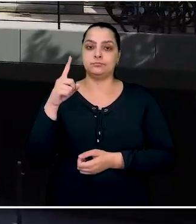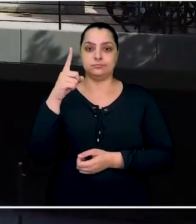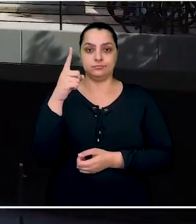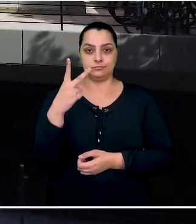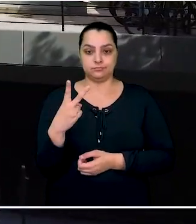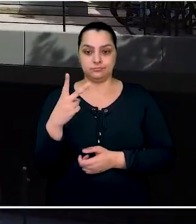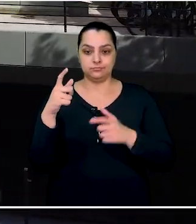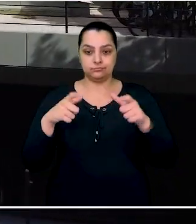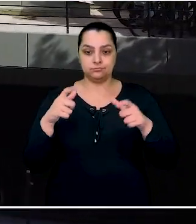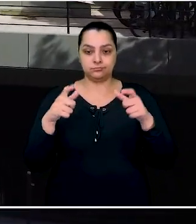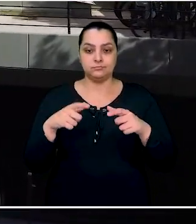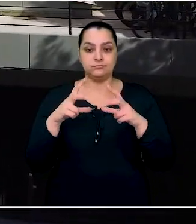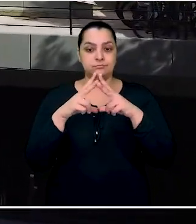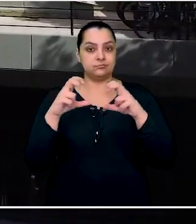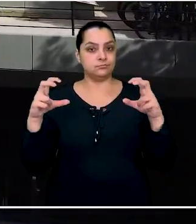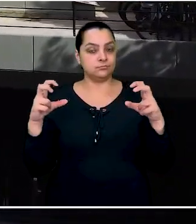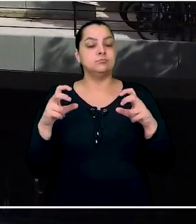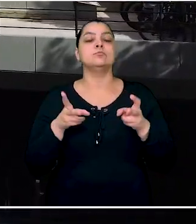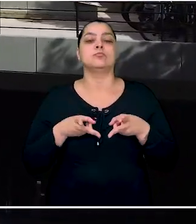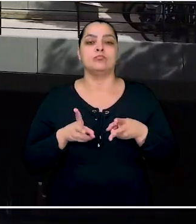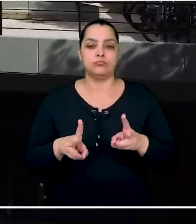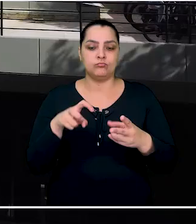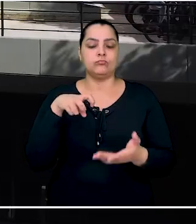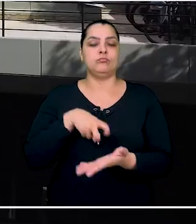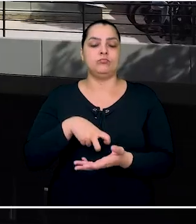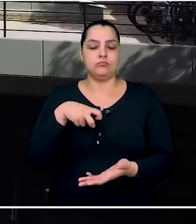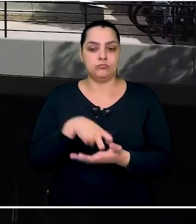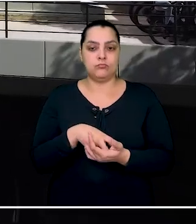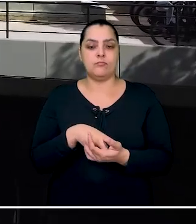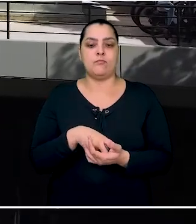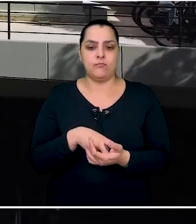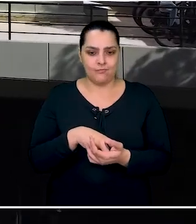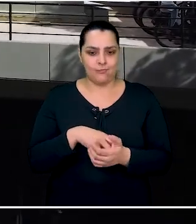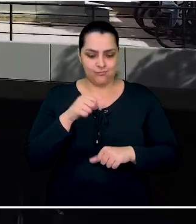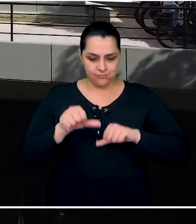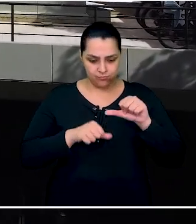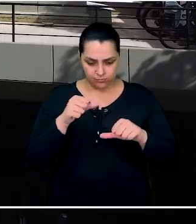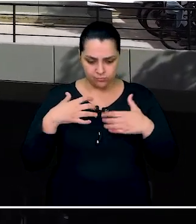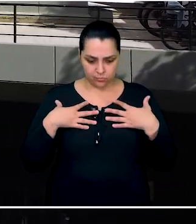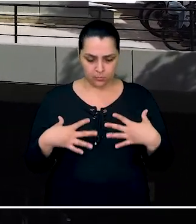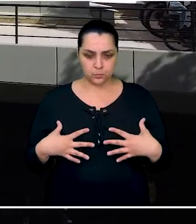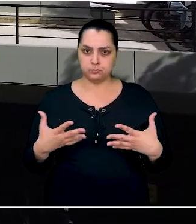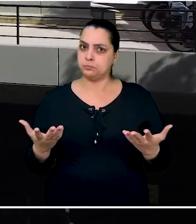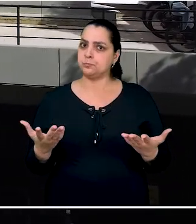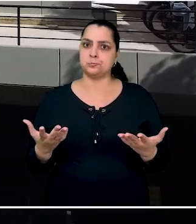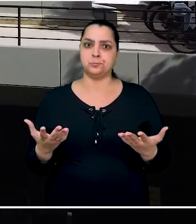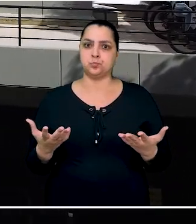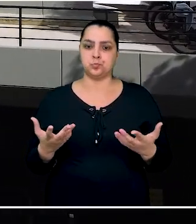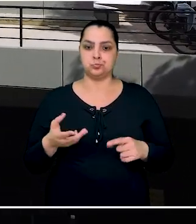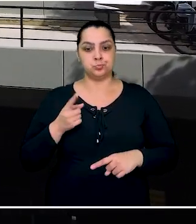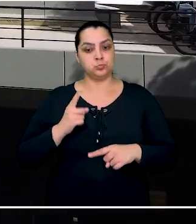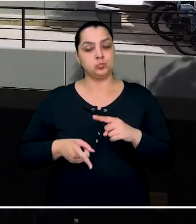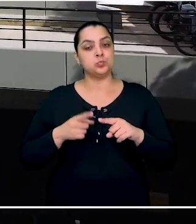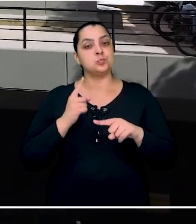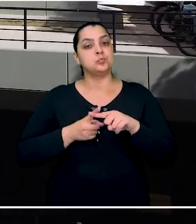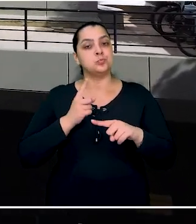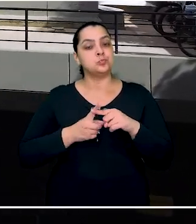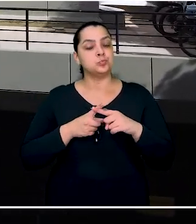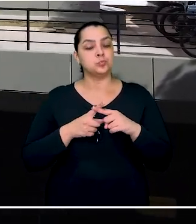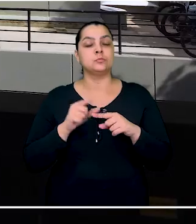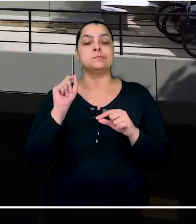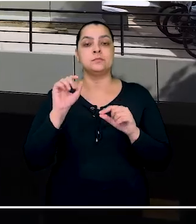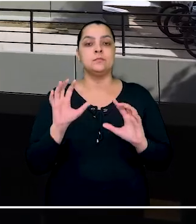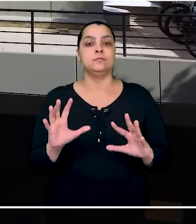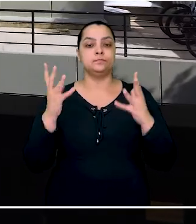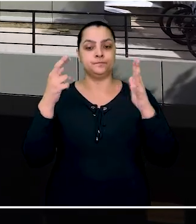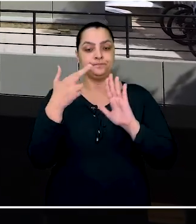da 12ª Região, em Santa Catarina, manteve a sentença que considerou que a troca de roupa não é ilícita. Isso porque o